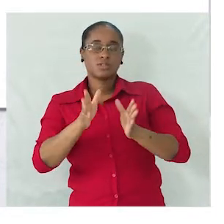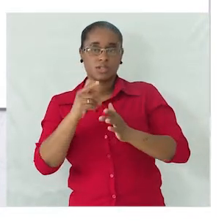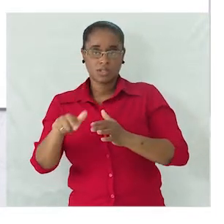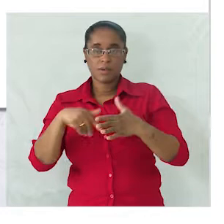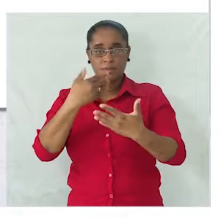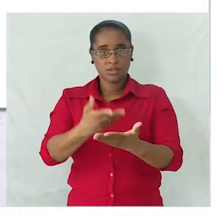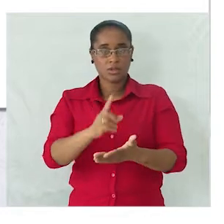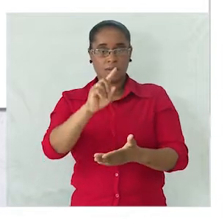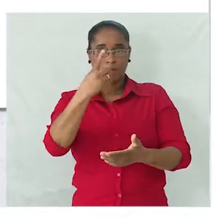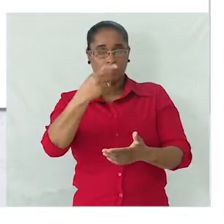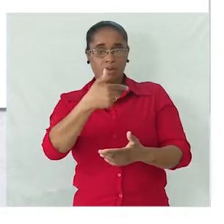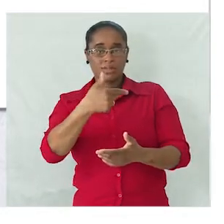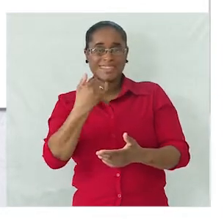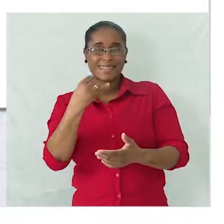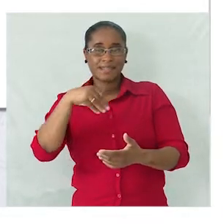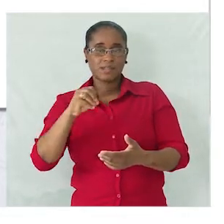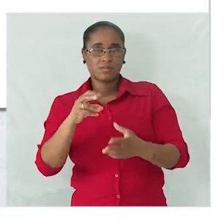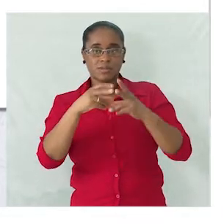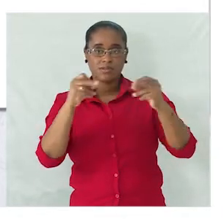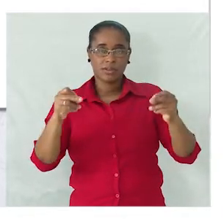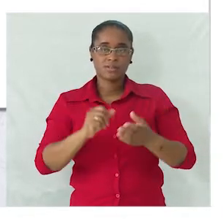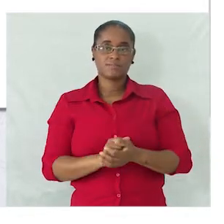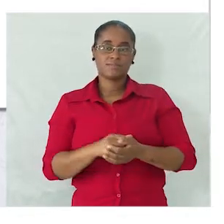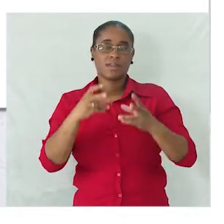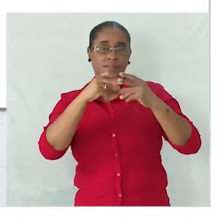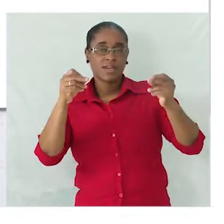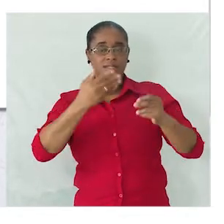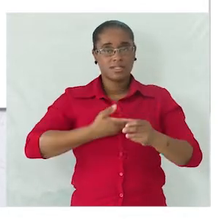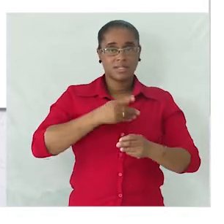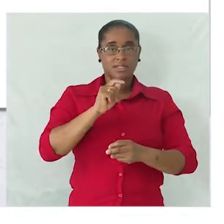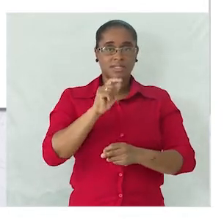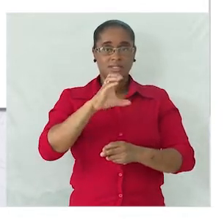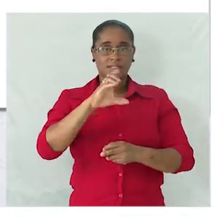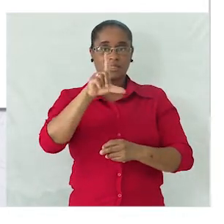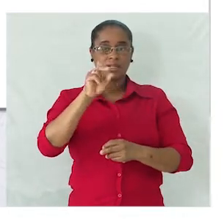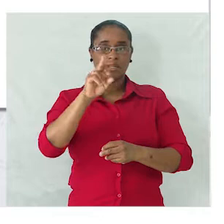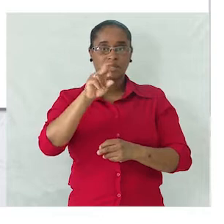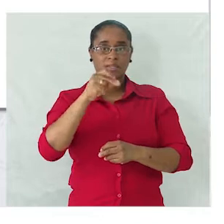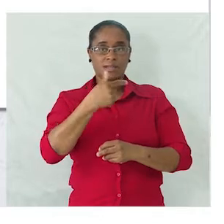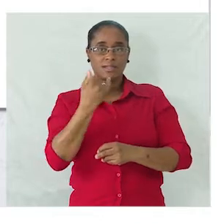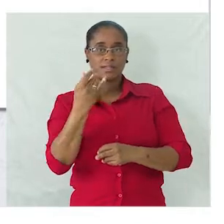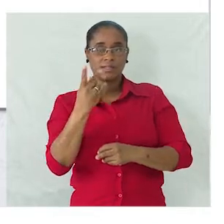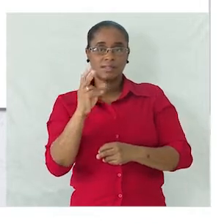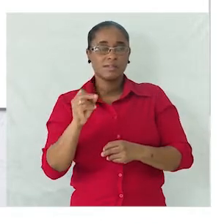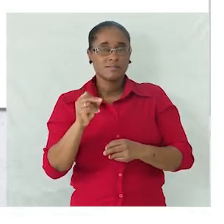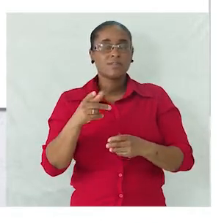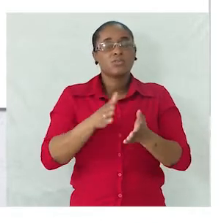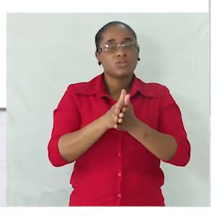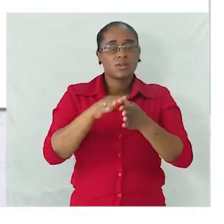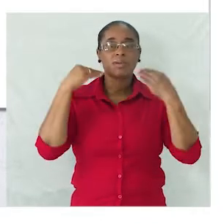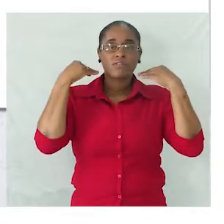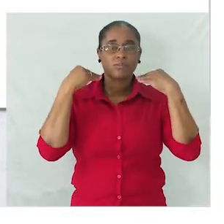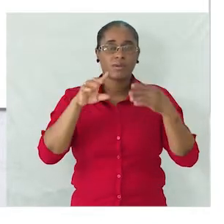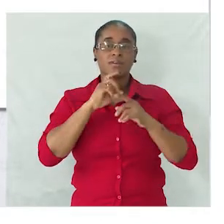de frase, que é a frase declarativa, que é aquela frase usada para informar, para